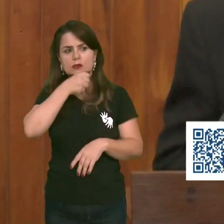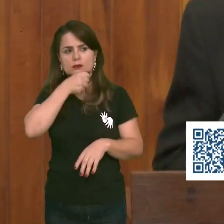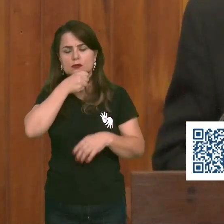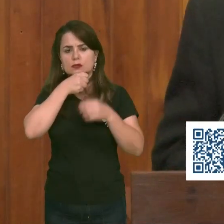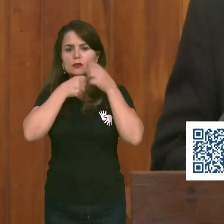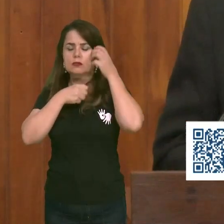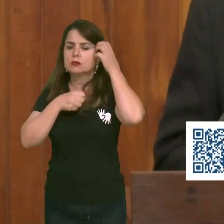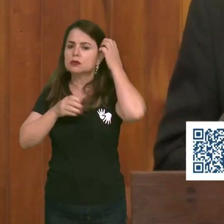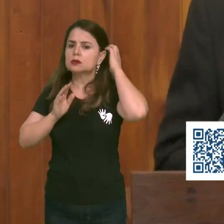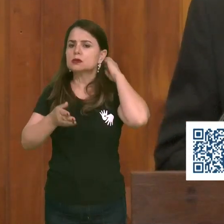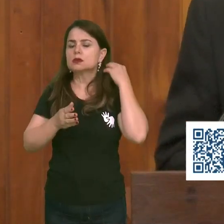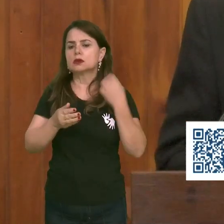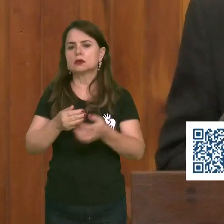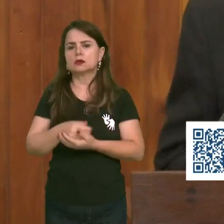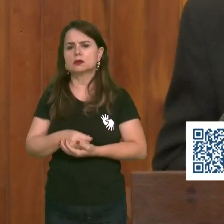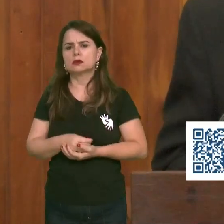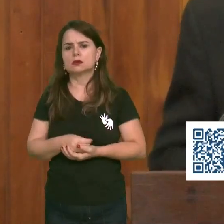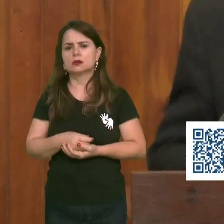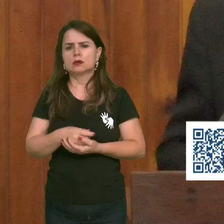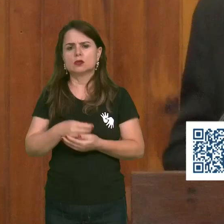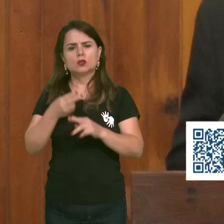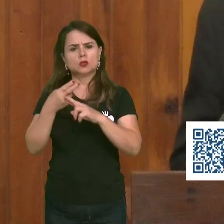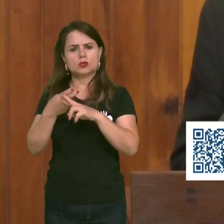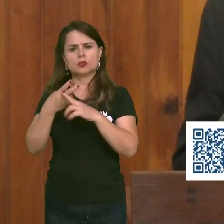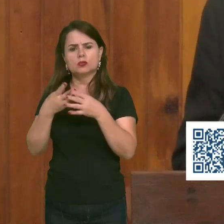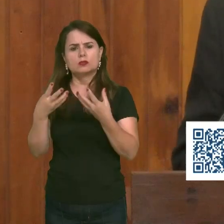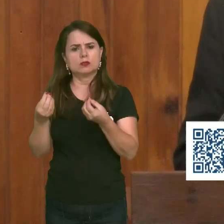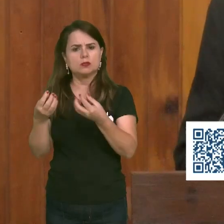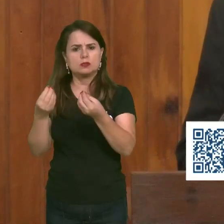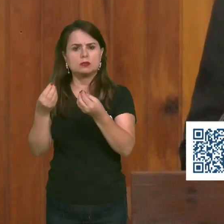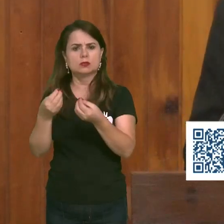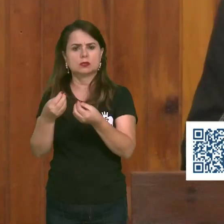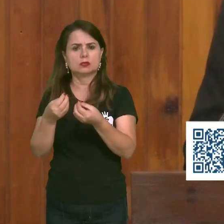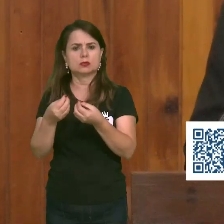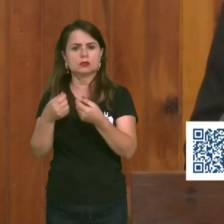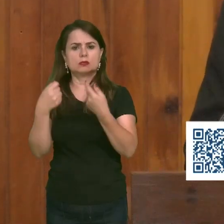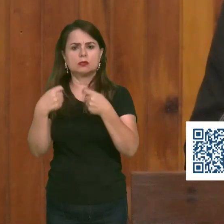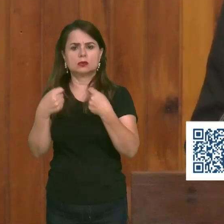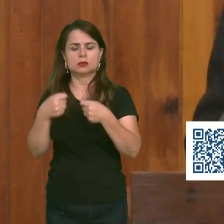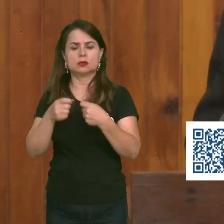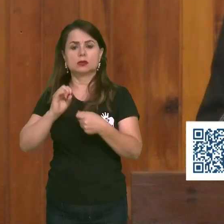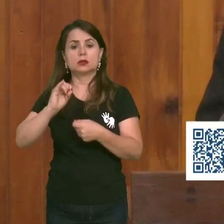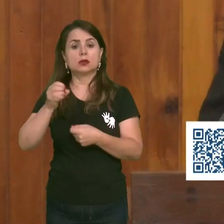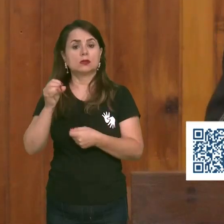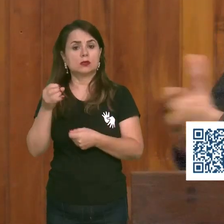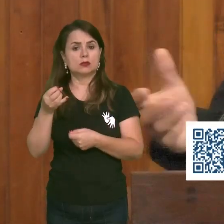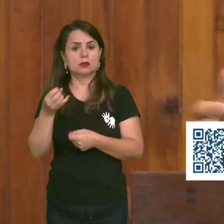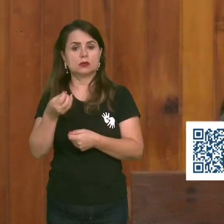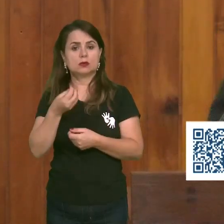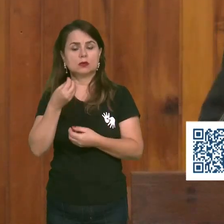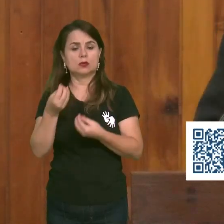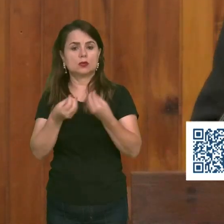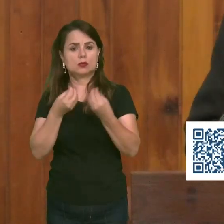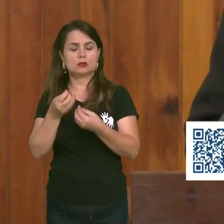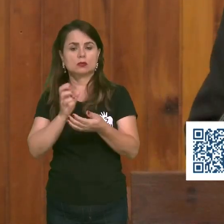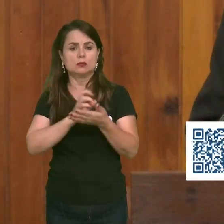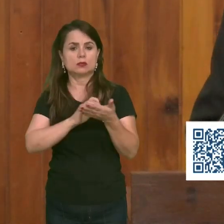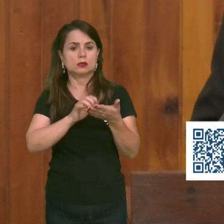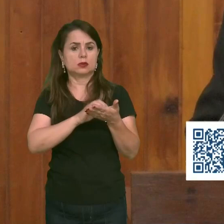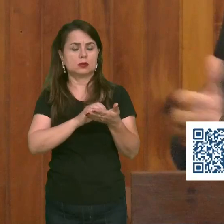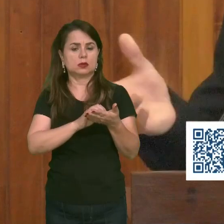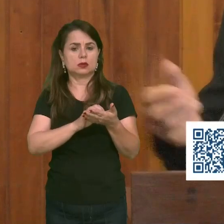aí bem bem usados e bem trabalhados que ele possa ser aproveitado e uma outra secretaria da